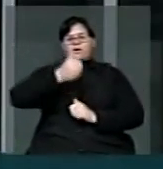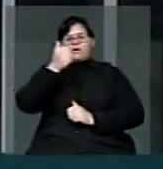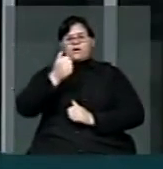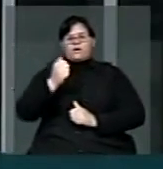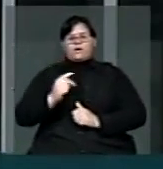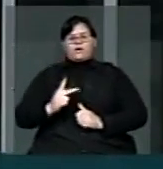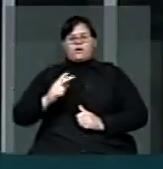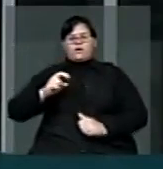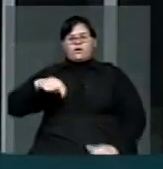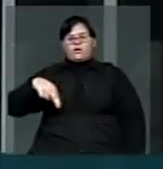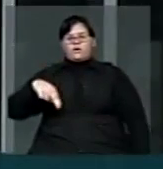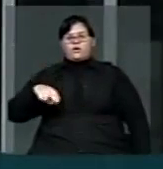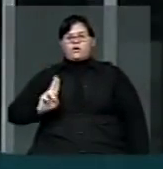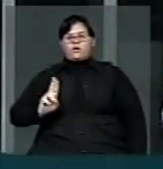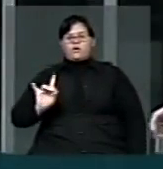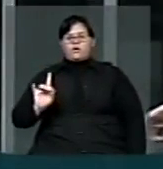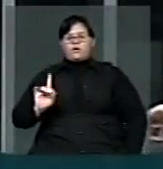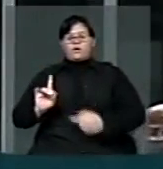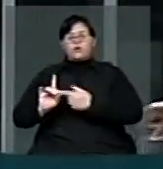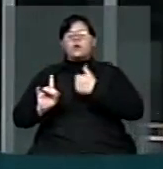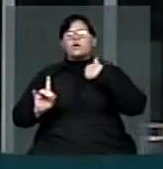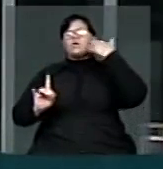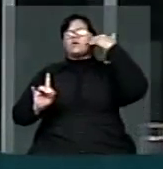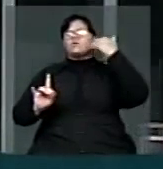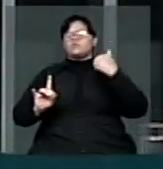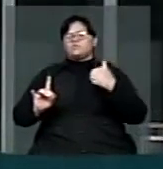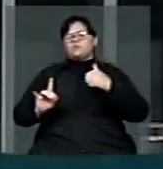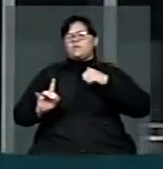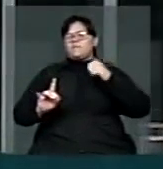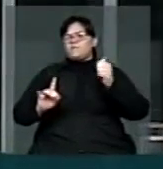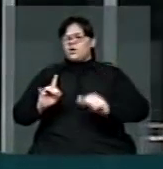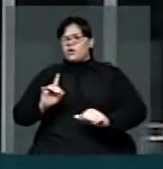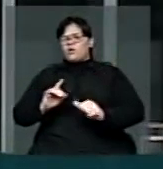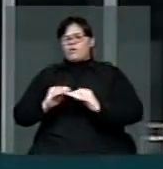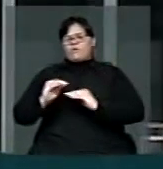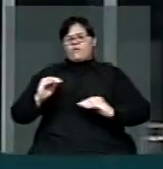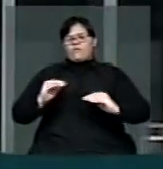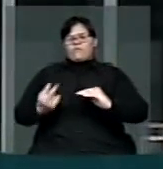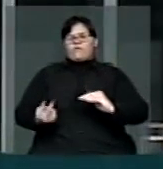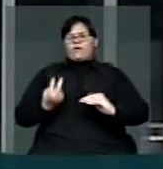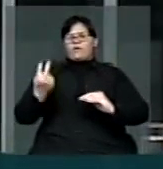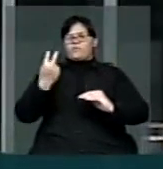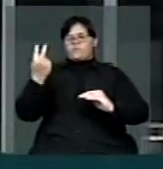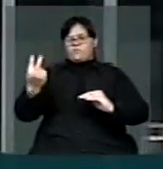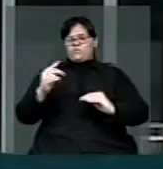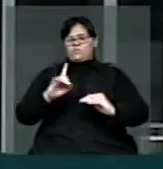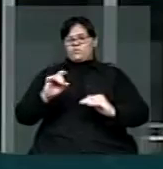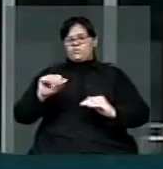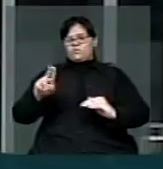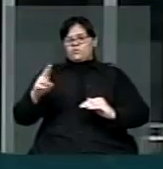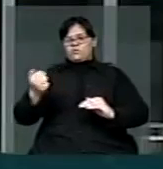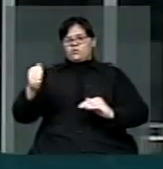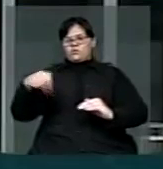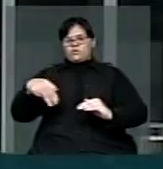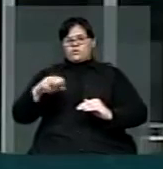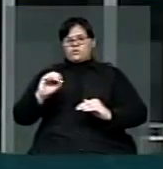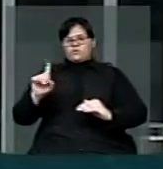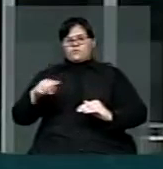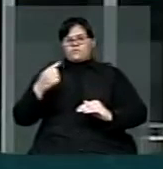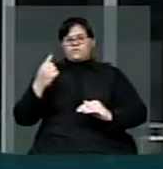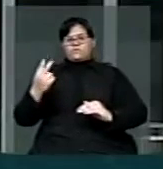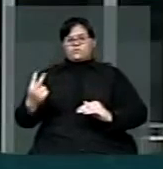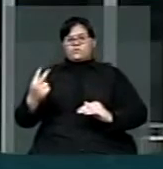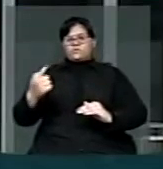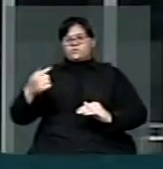PNUD. Apesar de ser o que apresenta menor valor absoluto do IDHM, avançou de 0,279 em